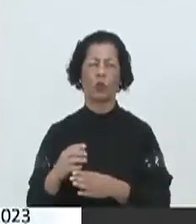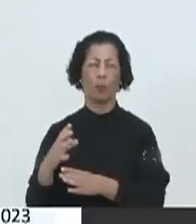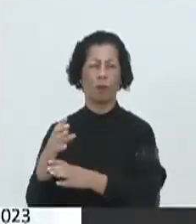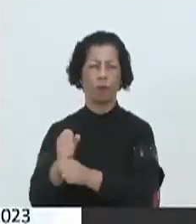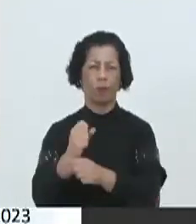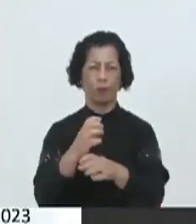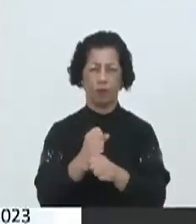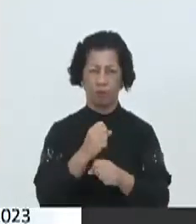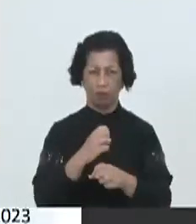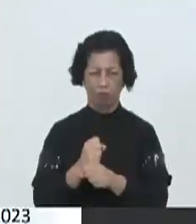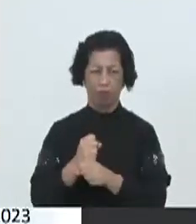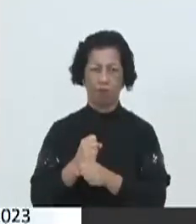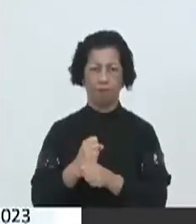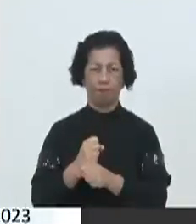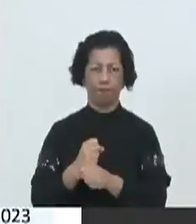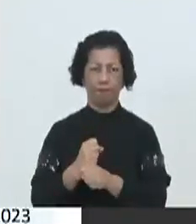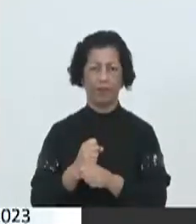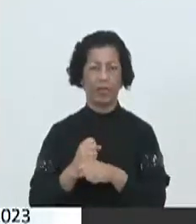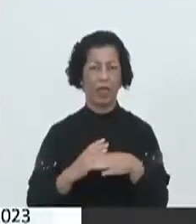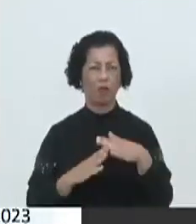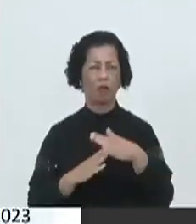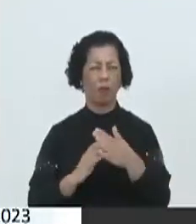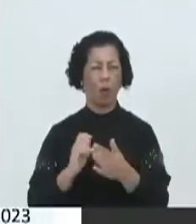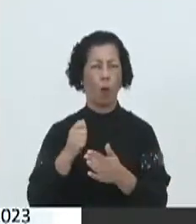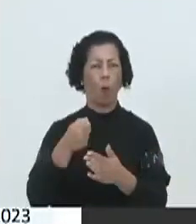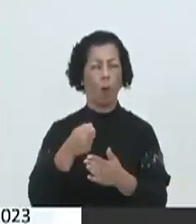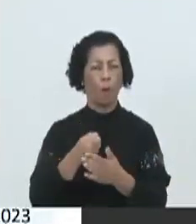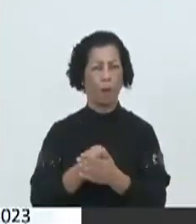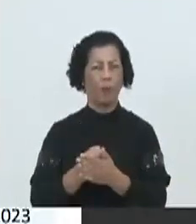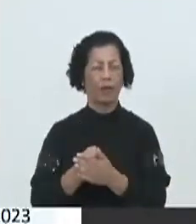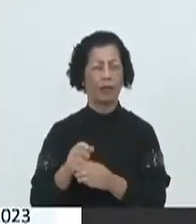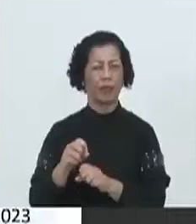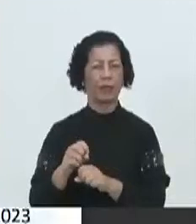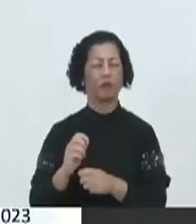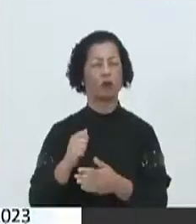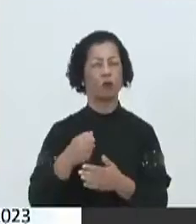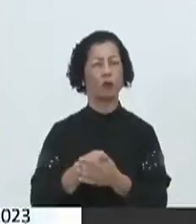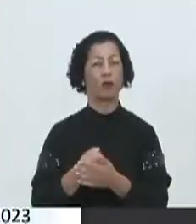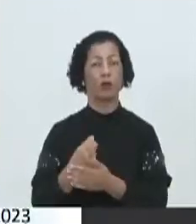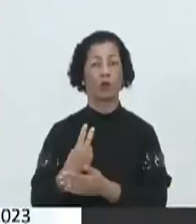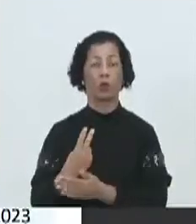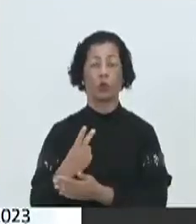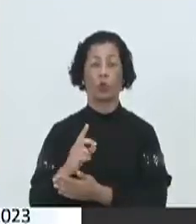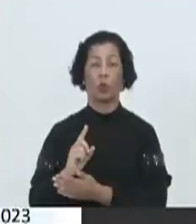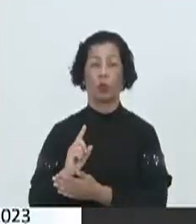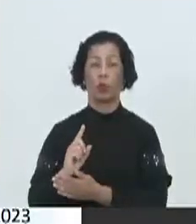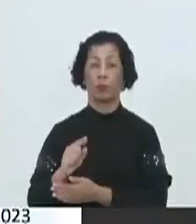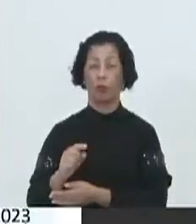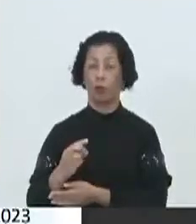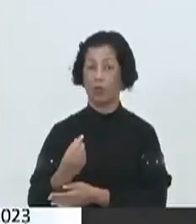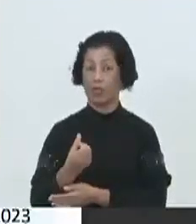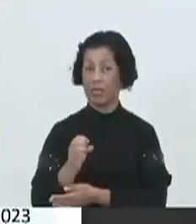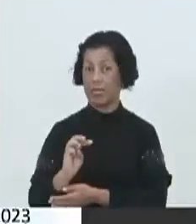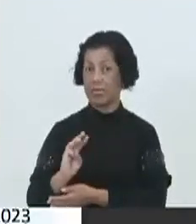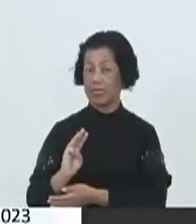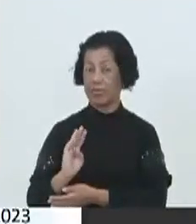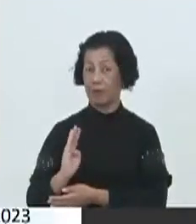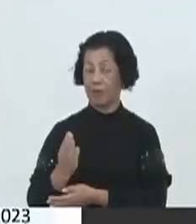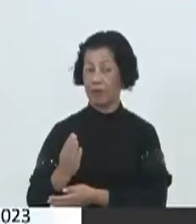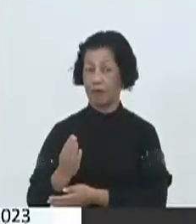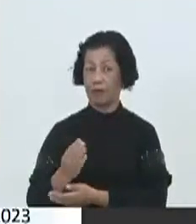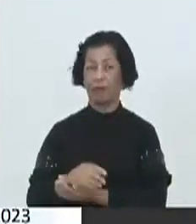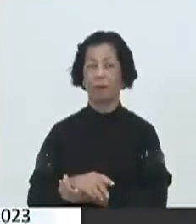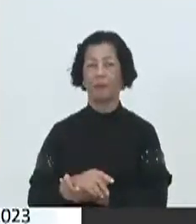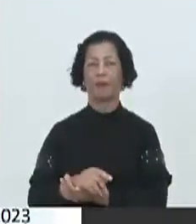no cmputo do limite de gasto da Educação do mínimo a gente tem 2.6 bi até o momento até